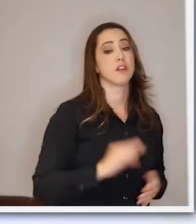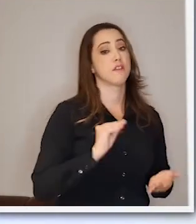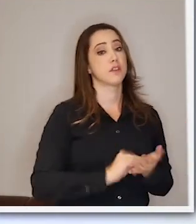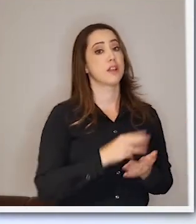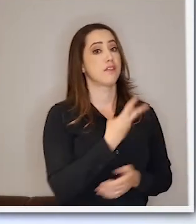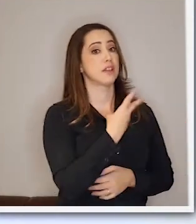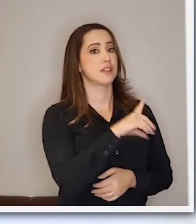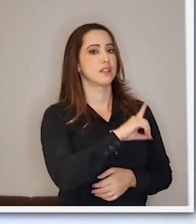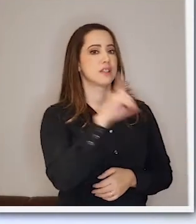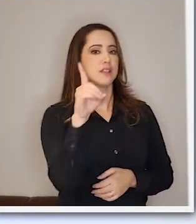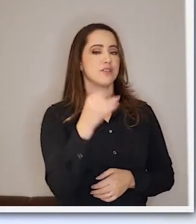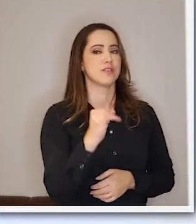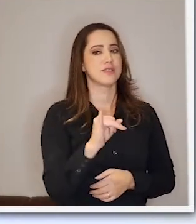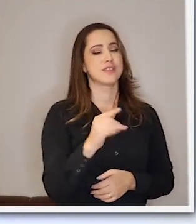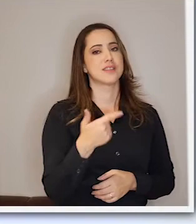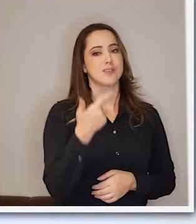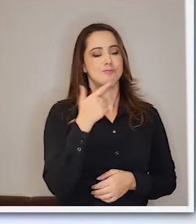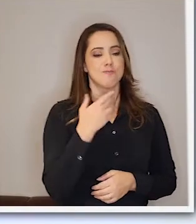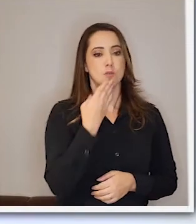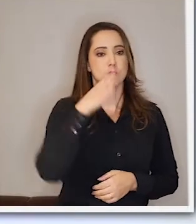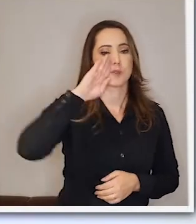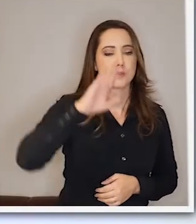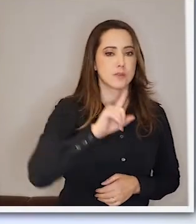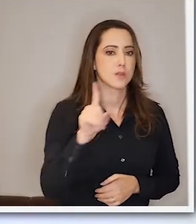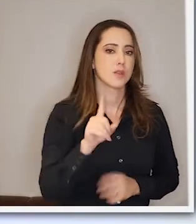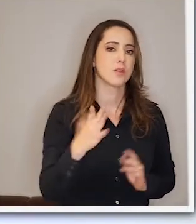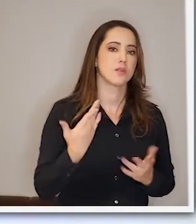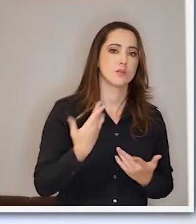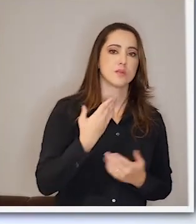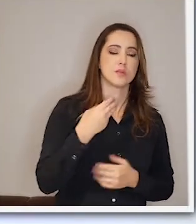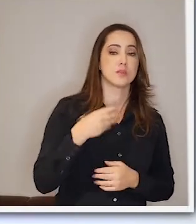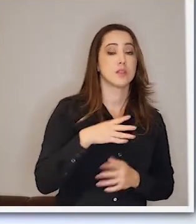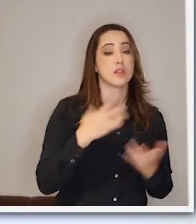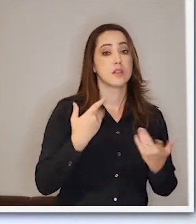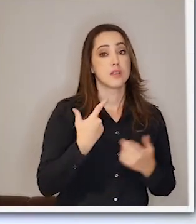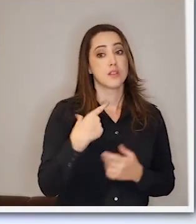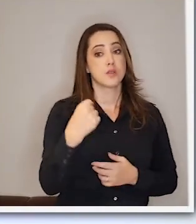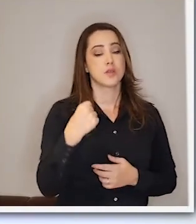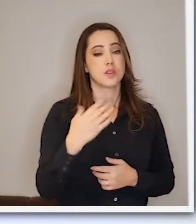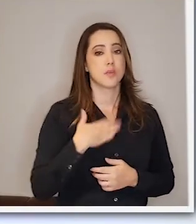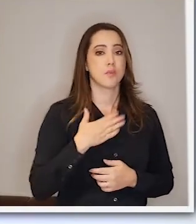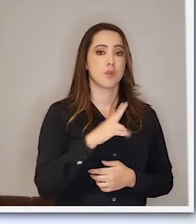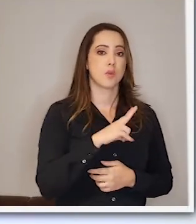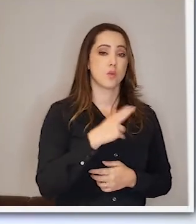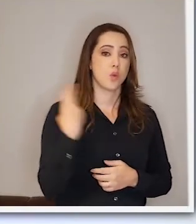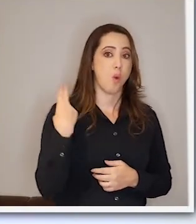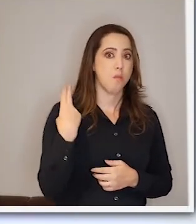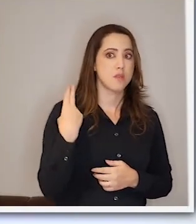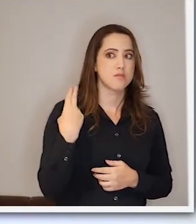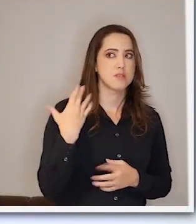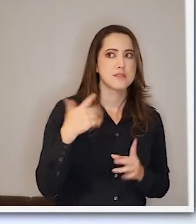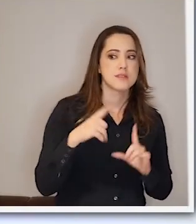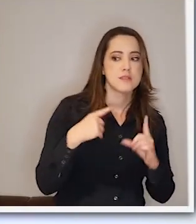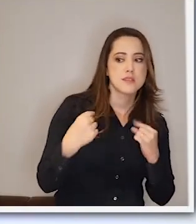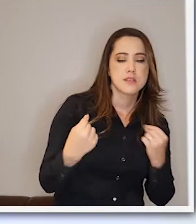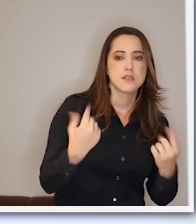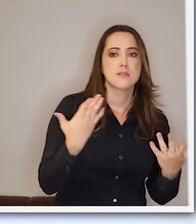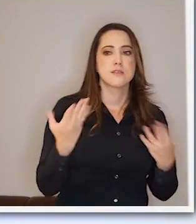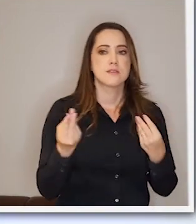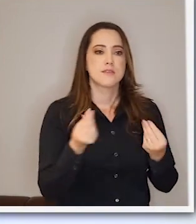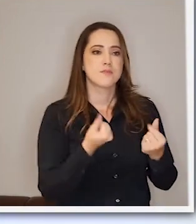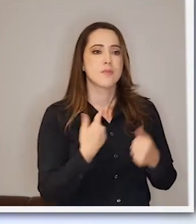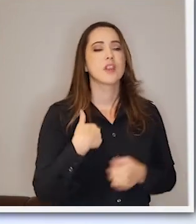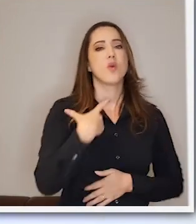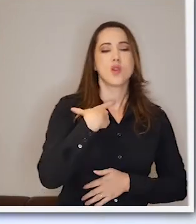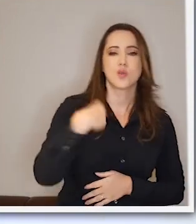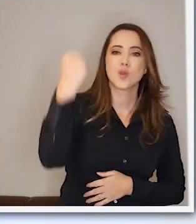partidos, e conversaram comigo. Faltavam 3 dias para eu decidir se via ou não a